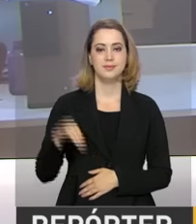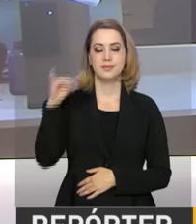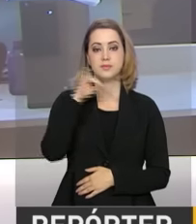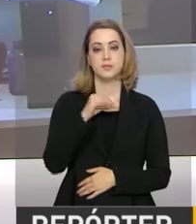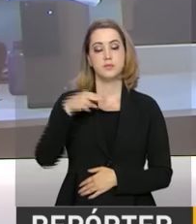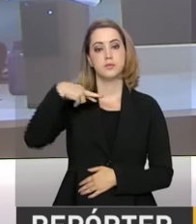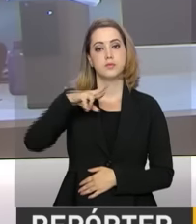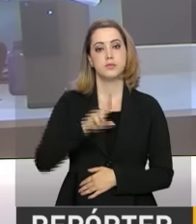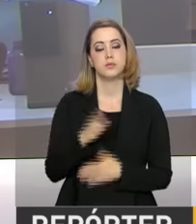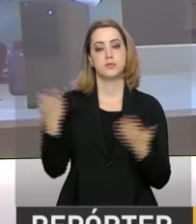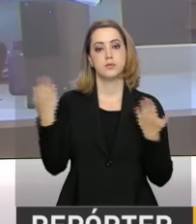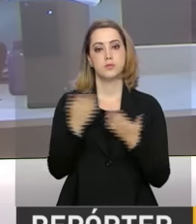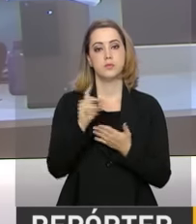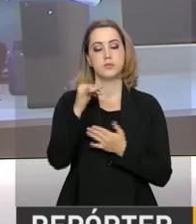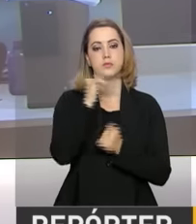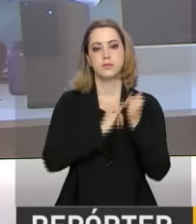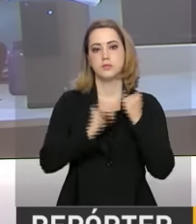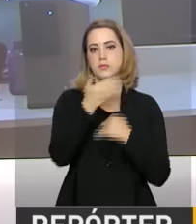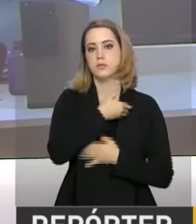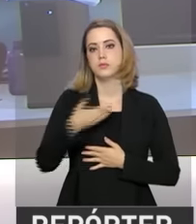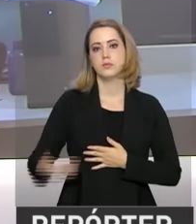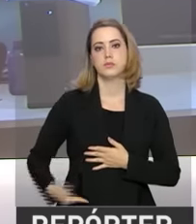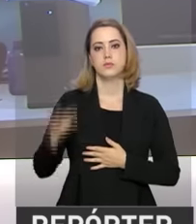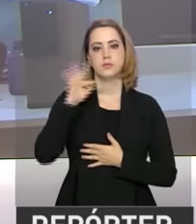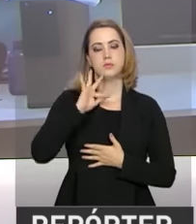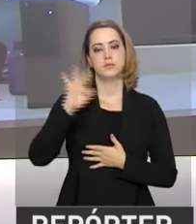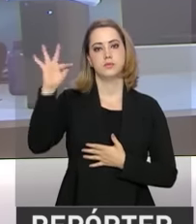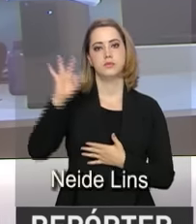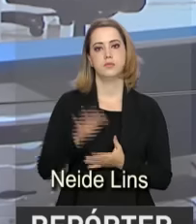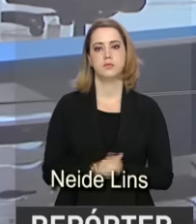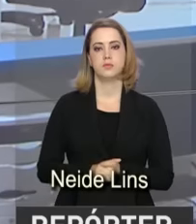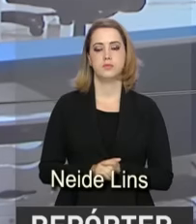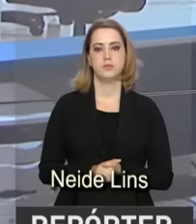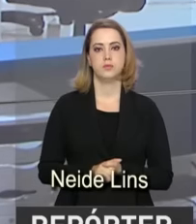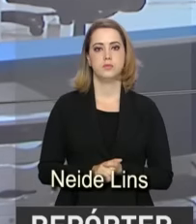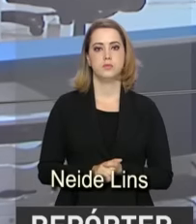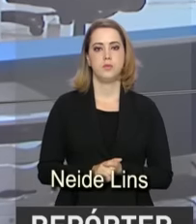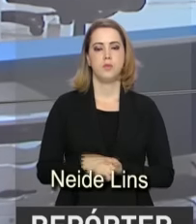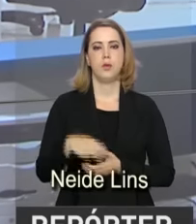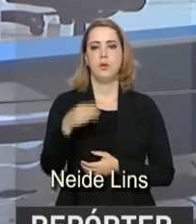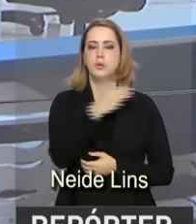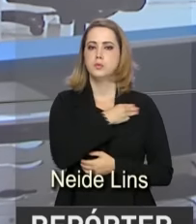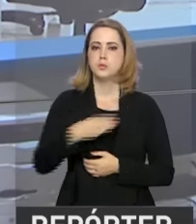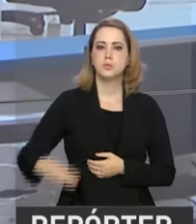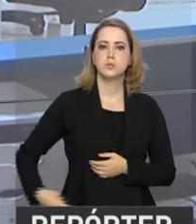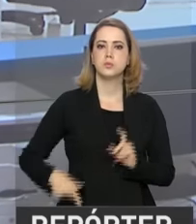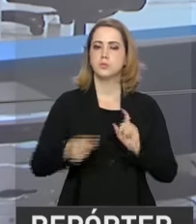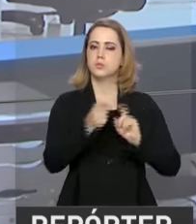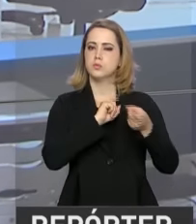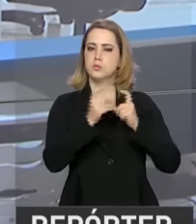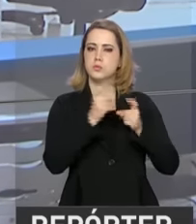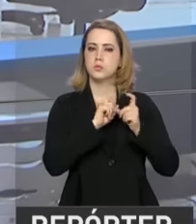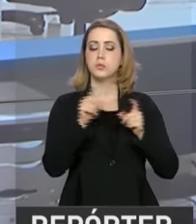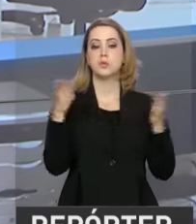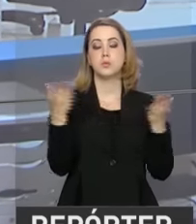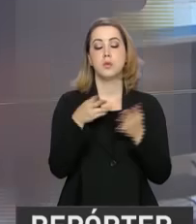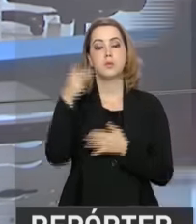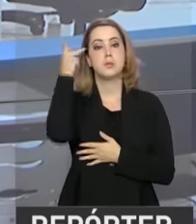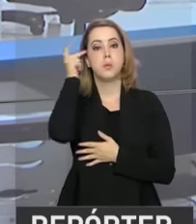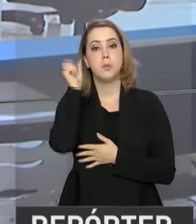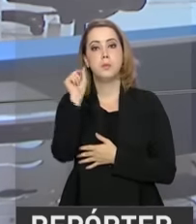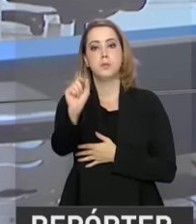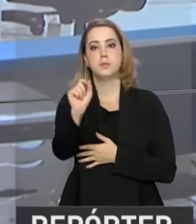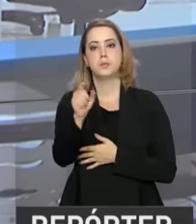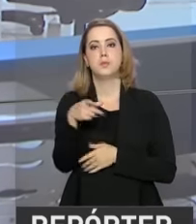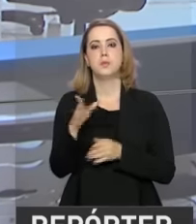Olá, o repórter NBR está de volta com as notícias do governo federal. O ministro da Fazenda, Henrique Meirelles, participou em São Paulo de um